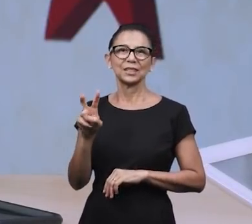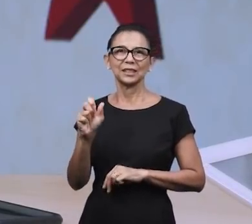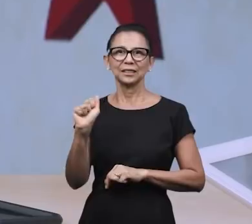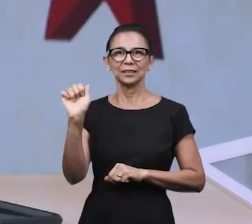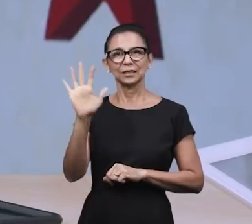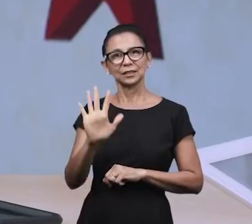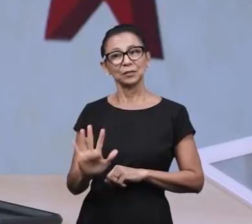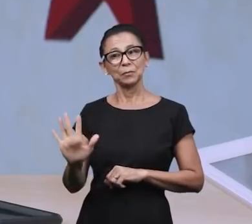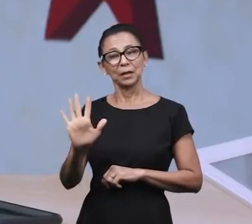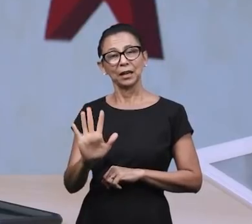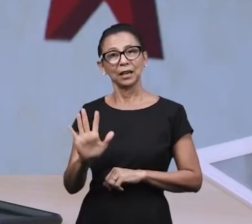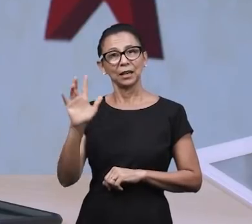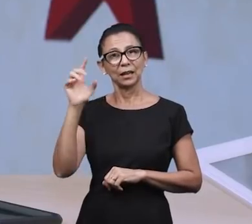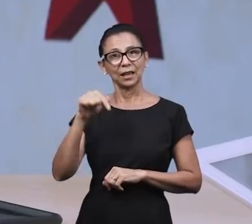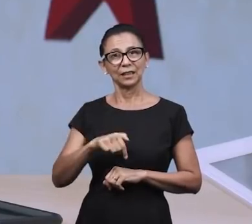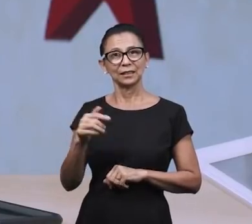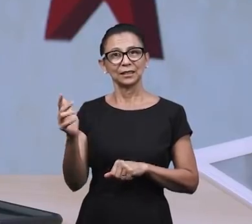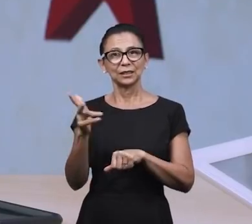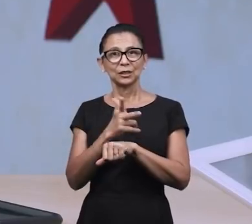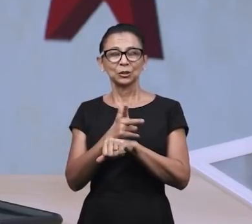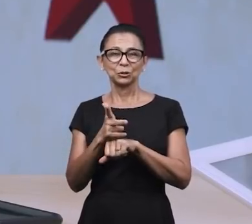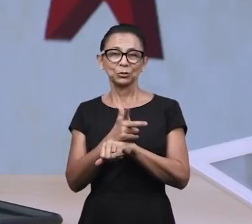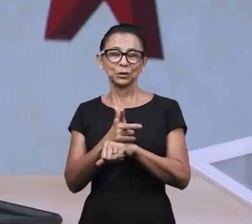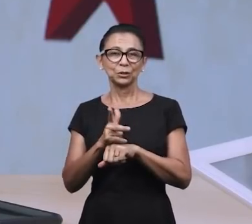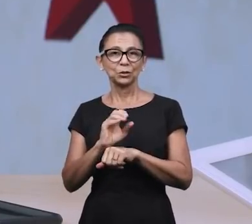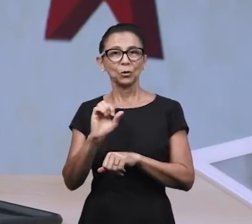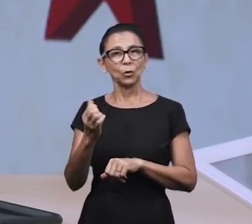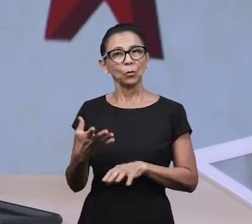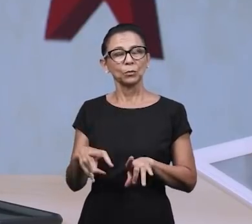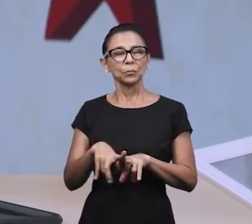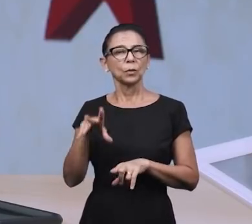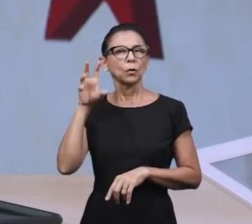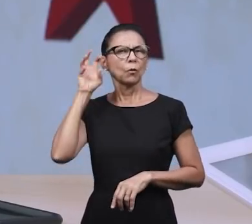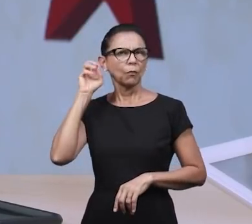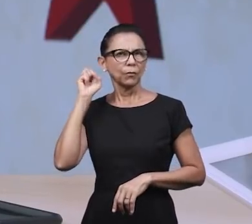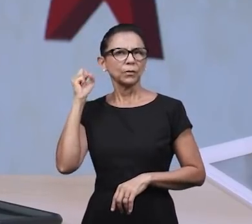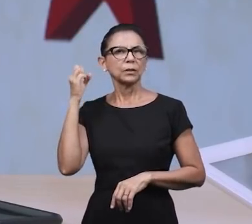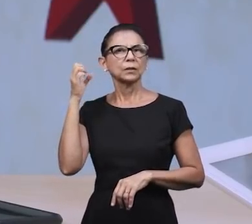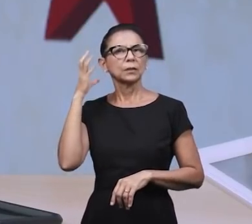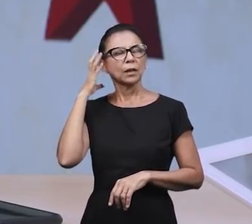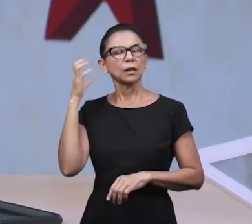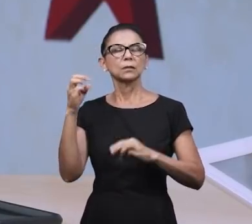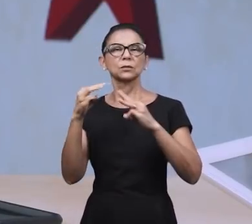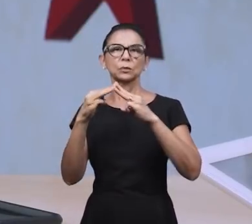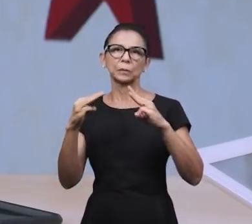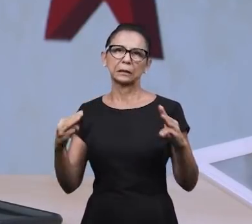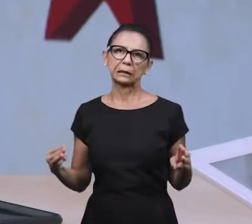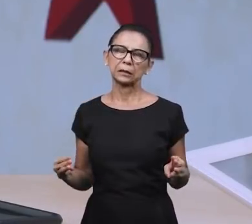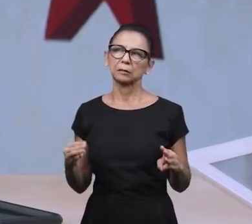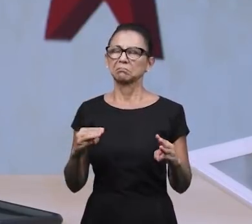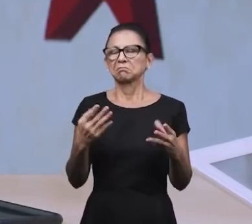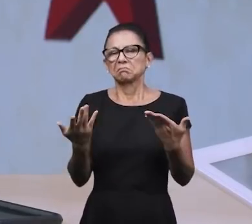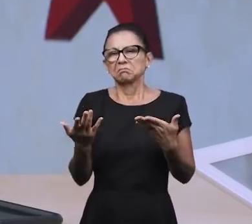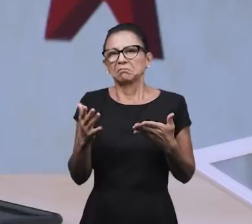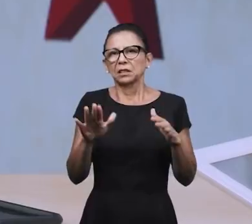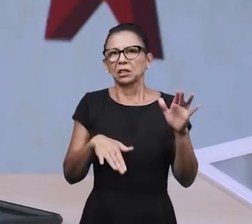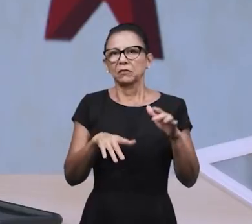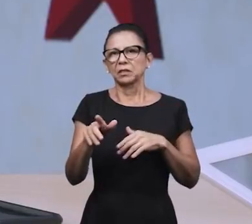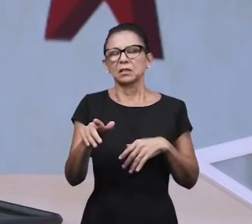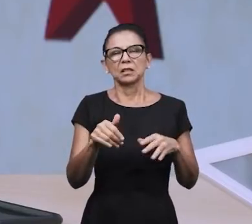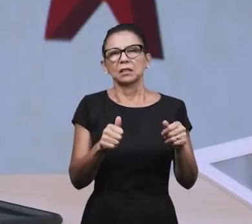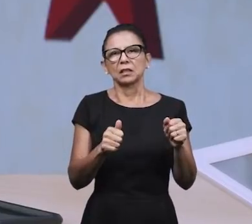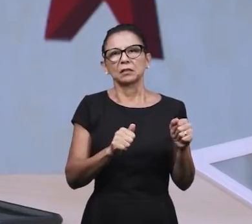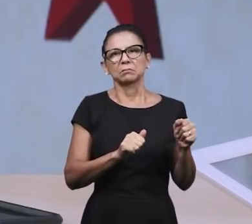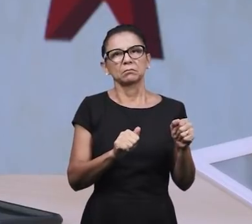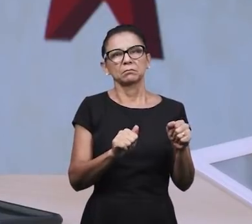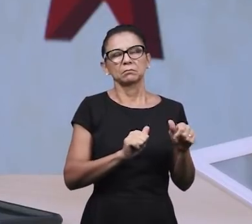as imagens aqui do estúdio ou ouvir pela Rádio Manaim também. Você pode estar fazendo alguma atividade